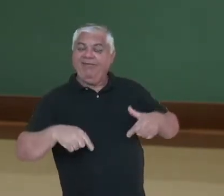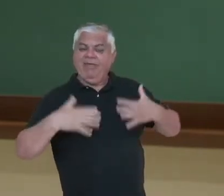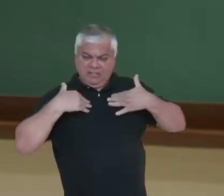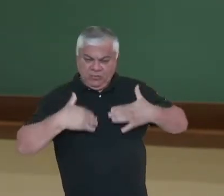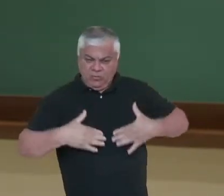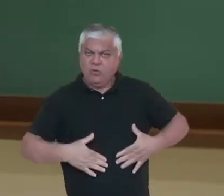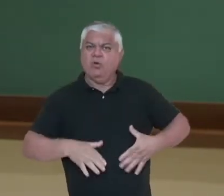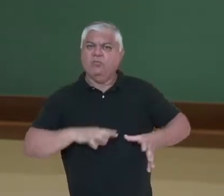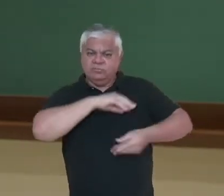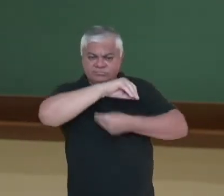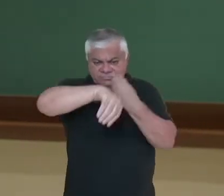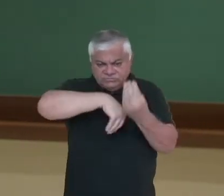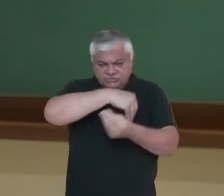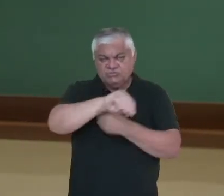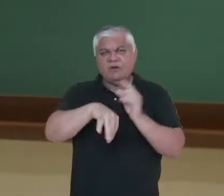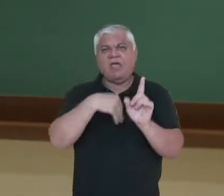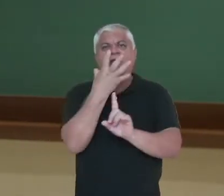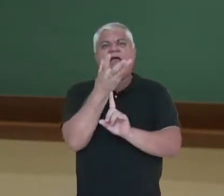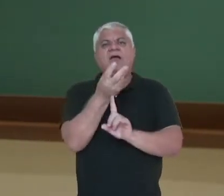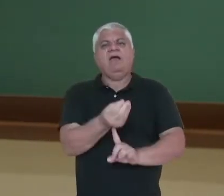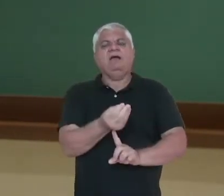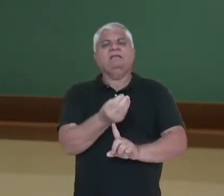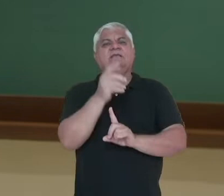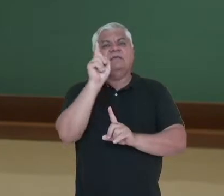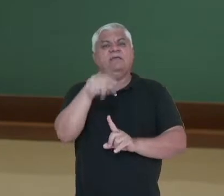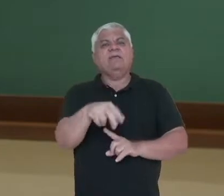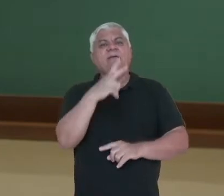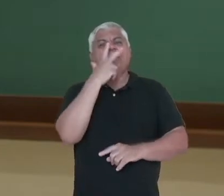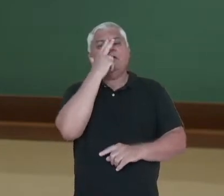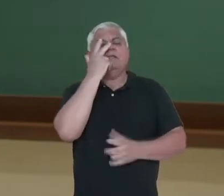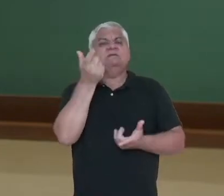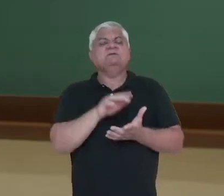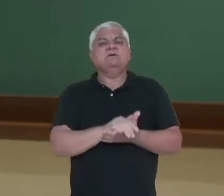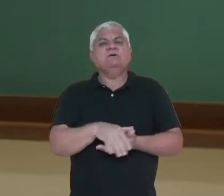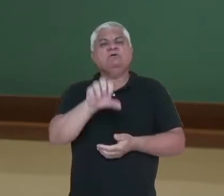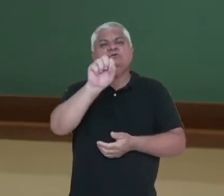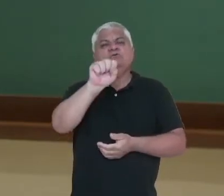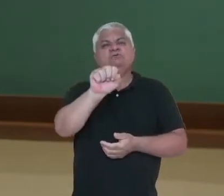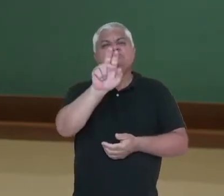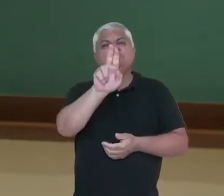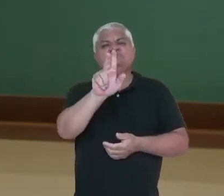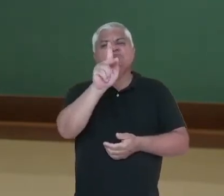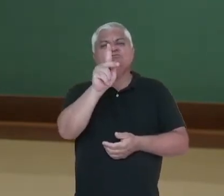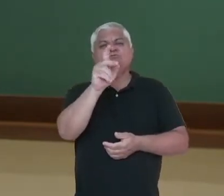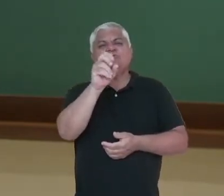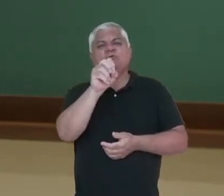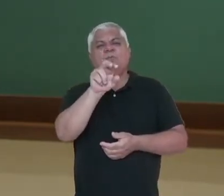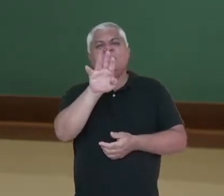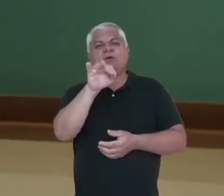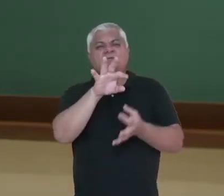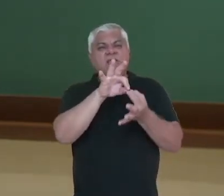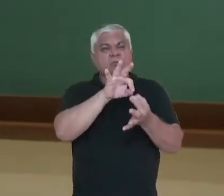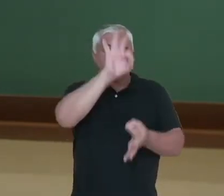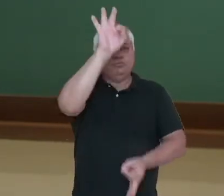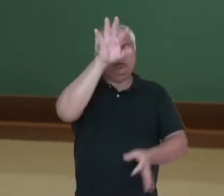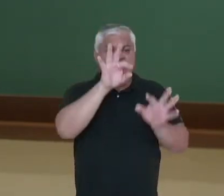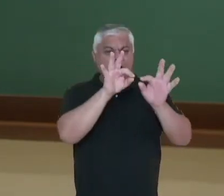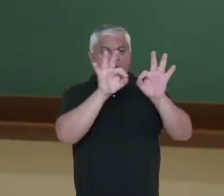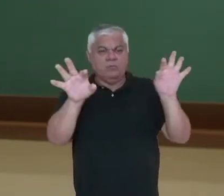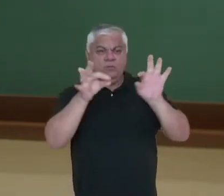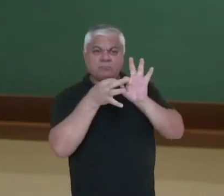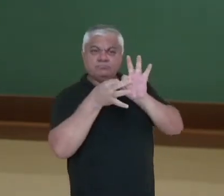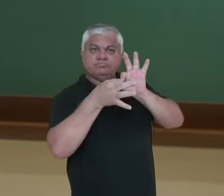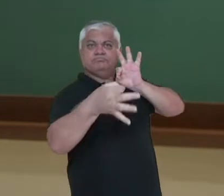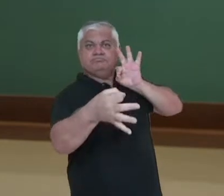se torna exatamente uma, vamos colocar como um suporte. O que é suporte? Suporte é algo que tem altura, largura e profundidade. Então